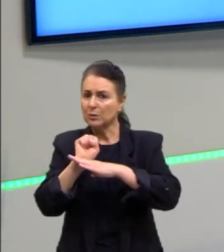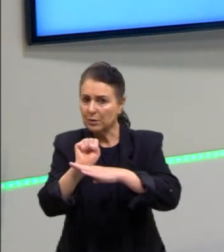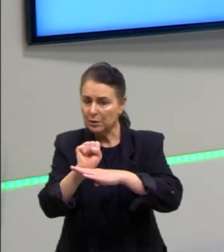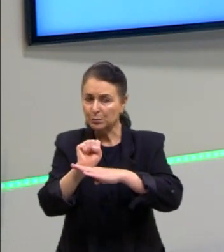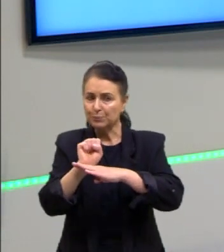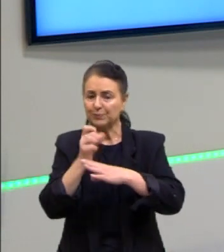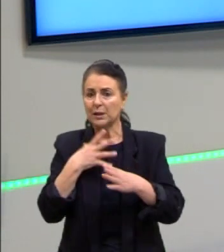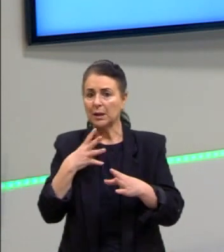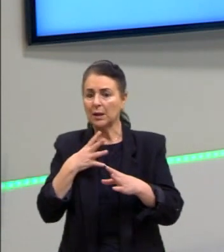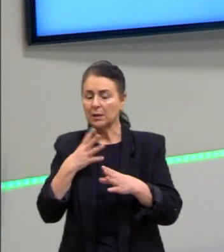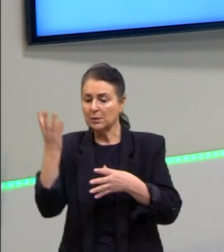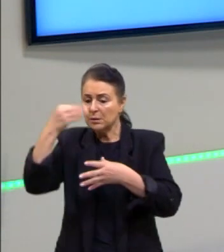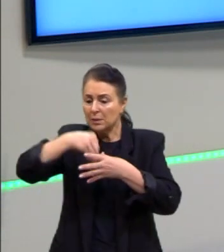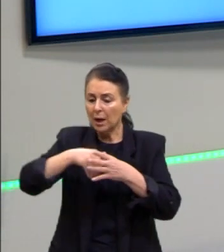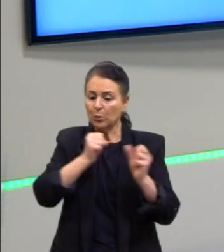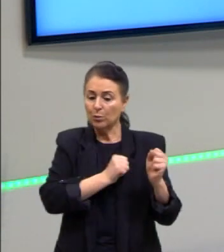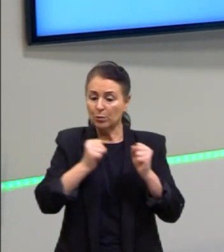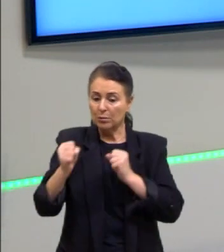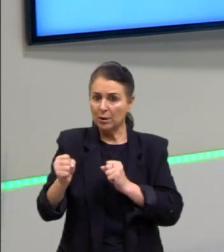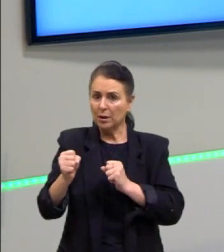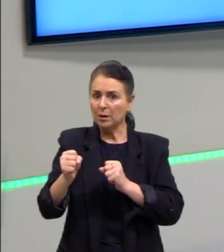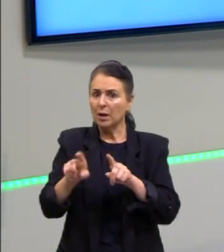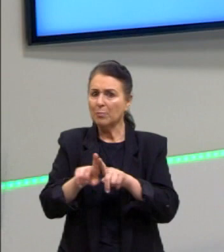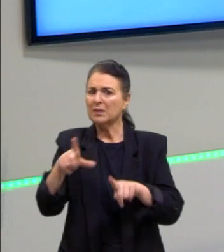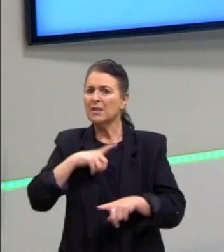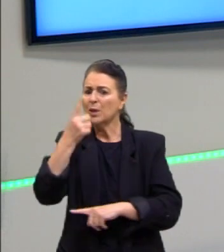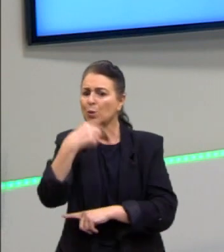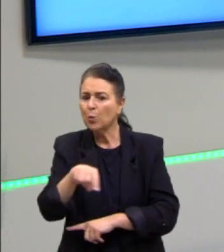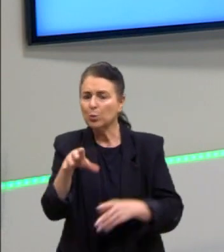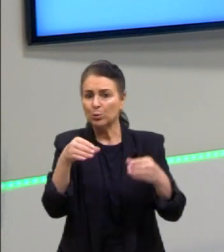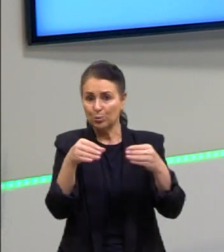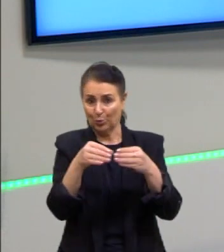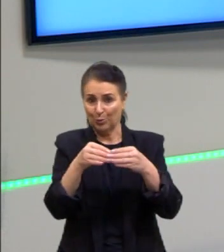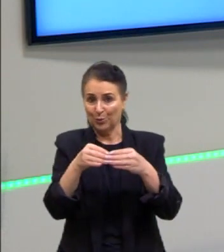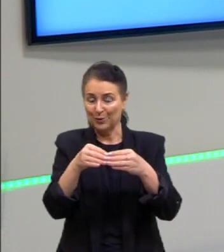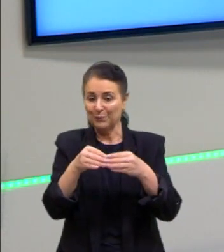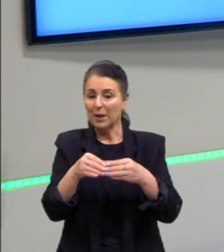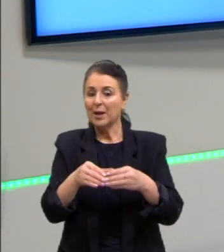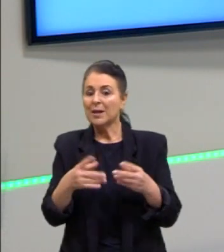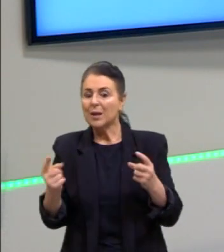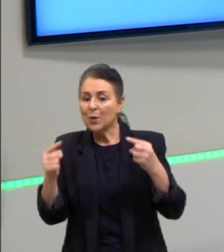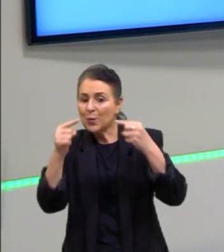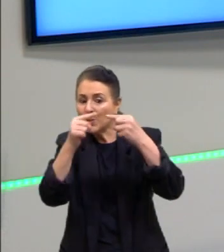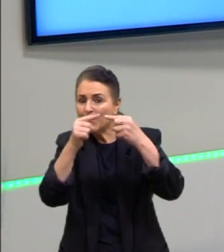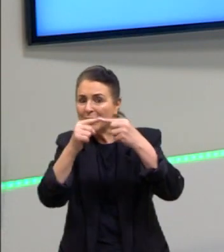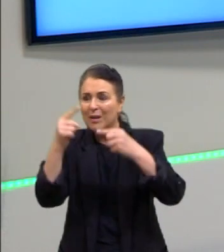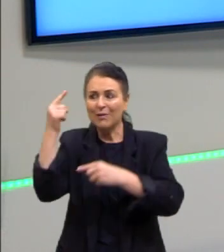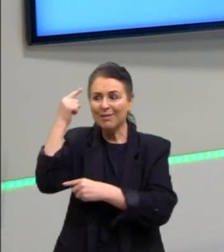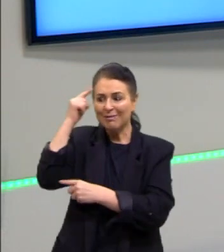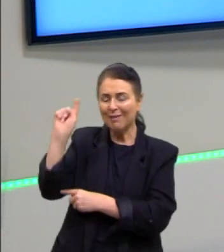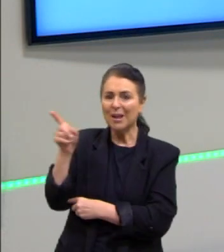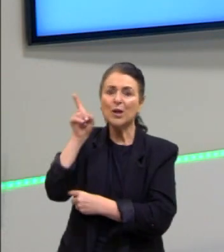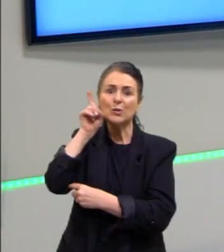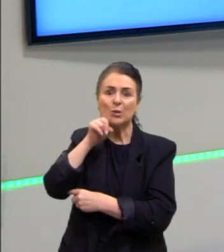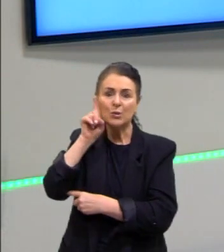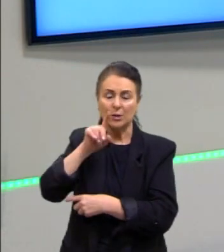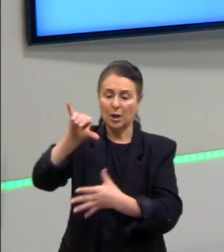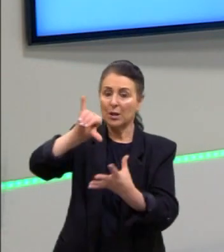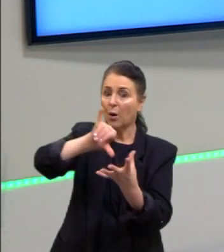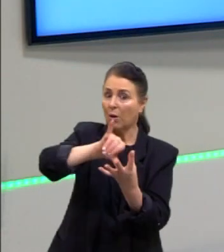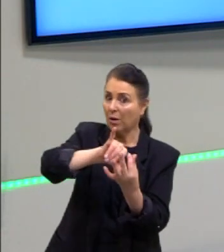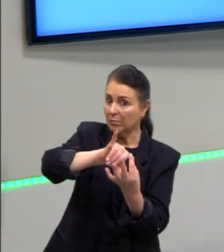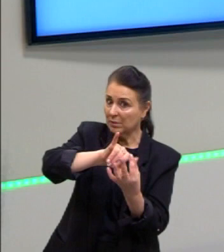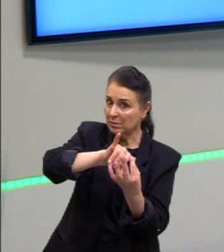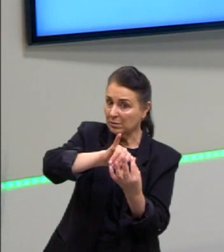no poder mas tinham outros grupos também mais alinhados as ideias Americanas ao capitalismo que tiveram apoio né